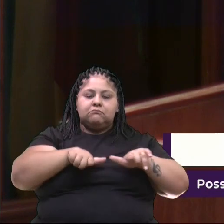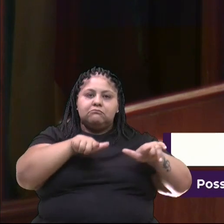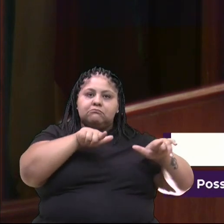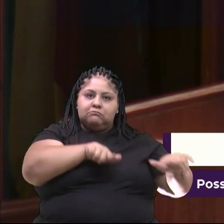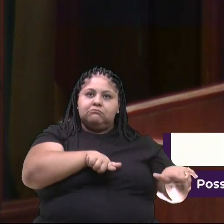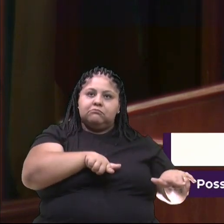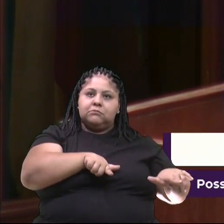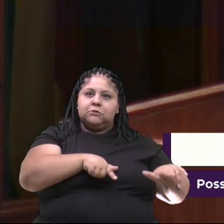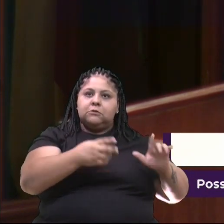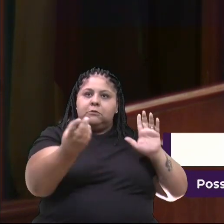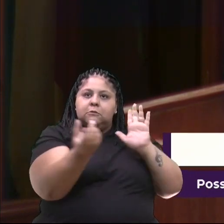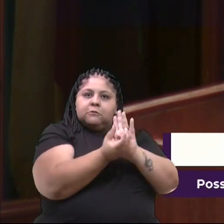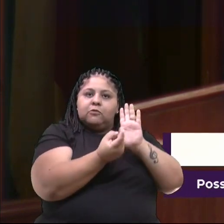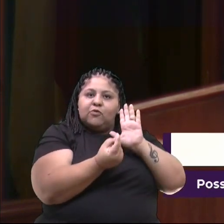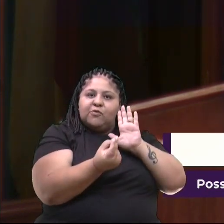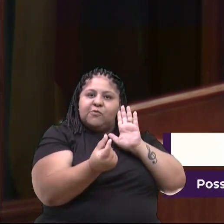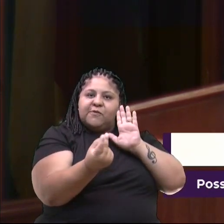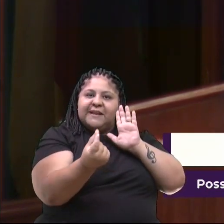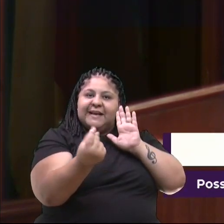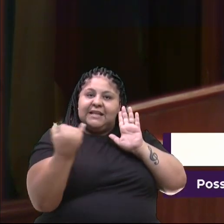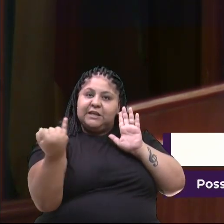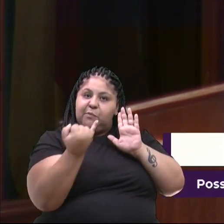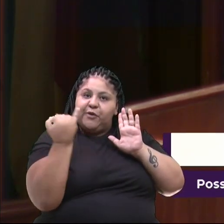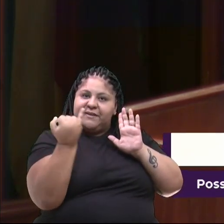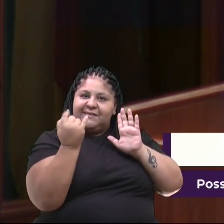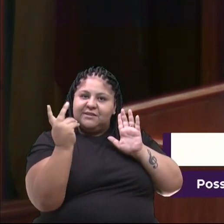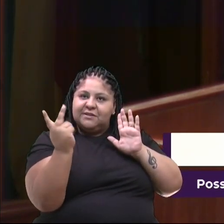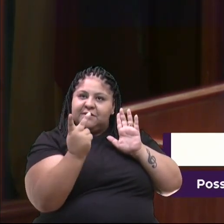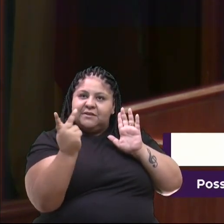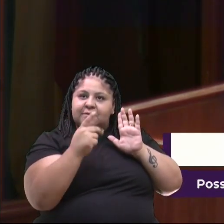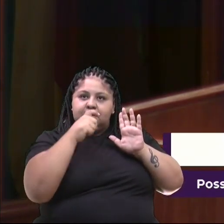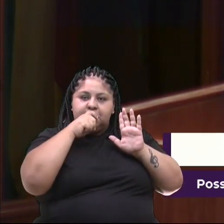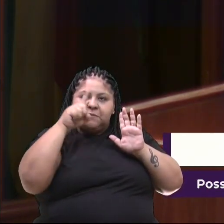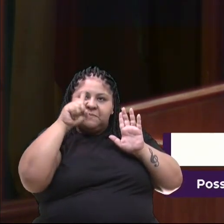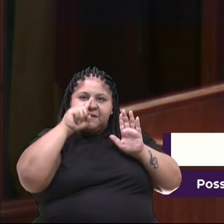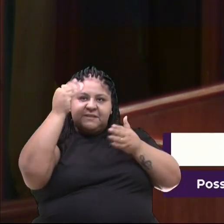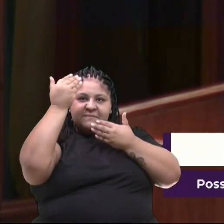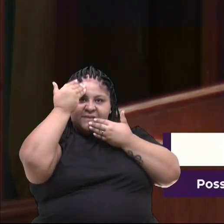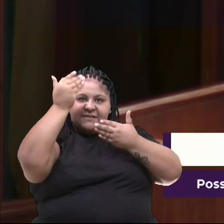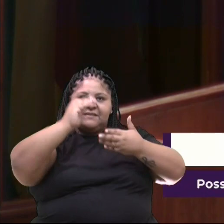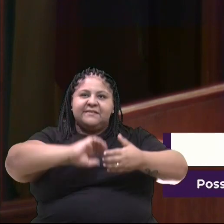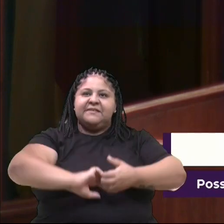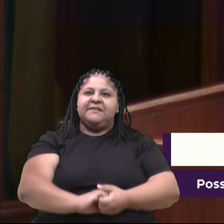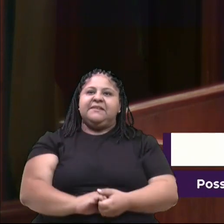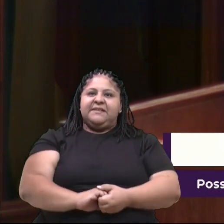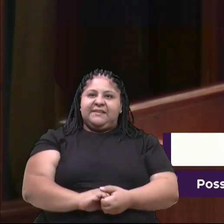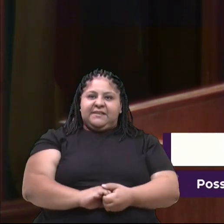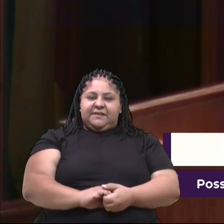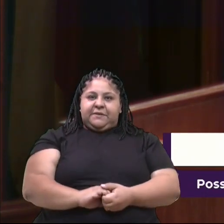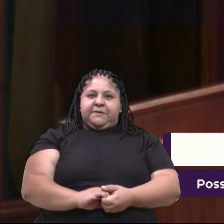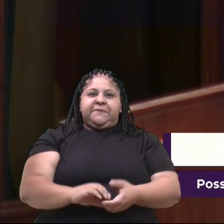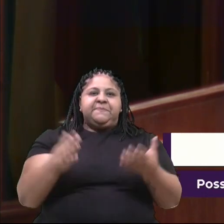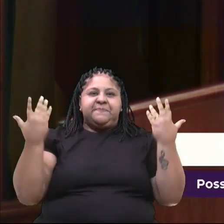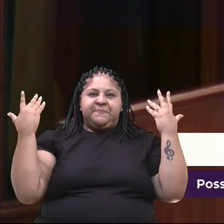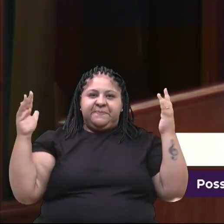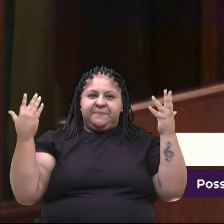importante, teu e da mãe. Obrigada.